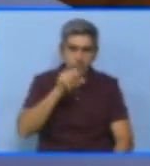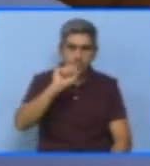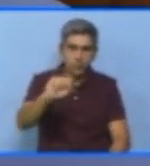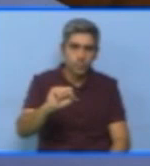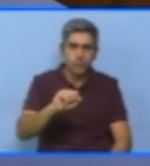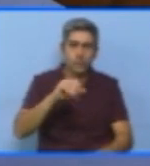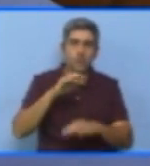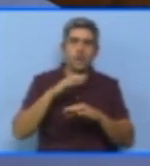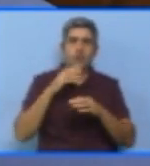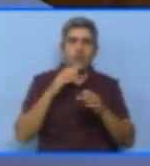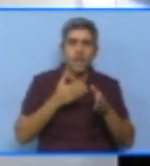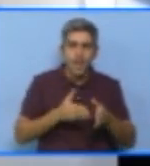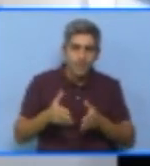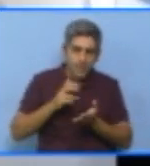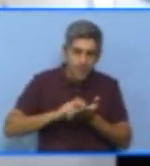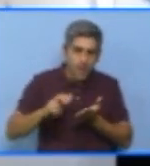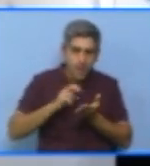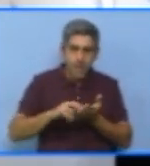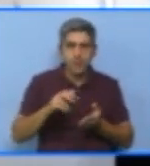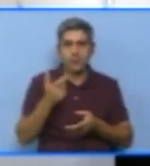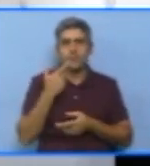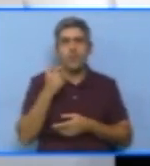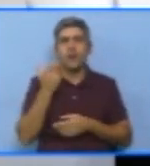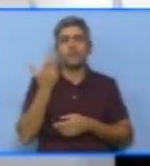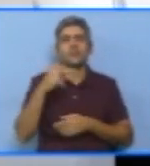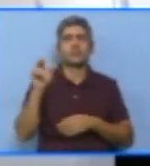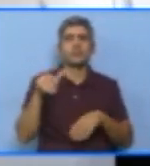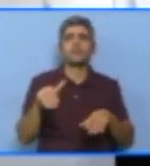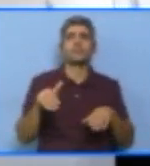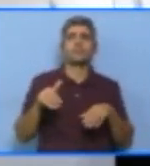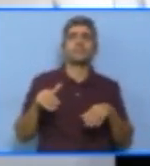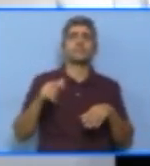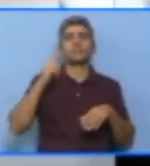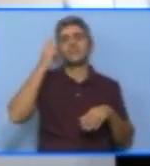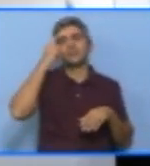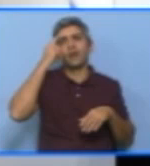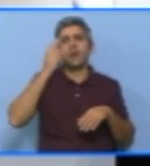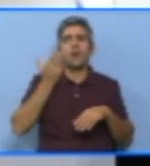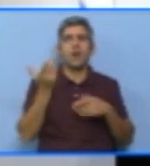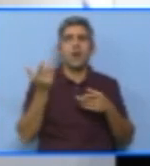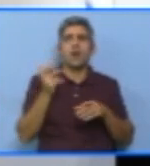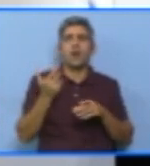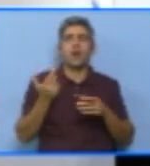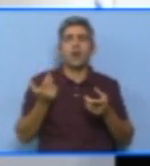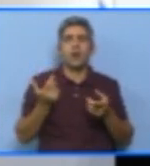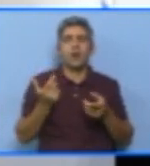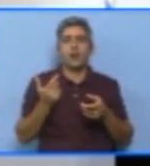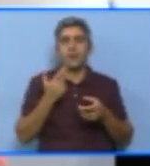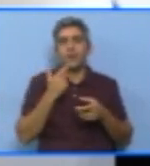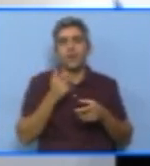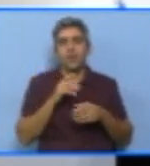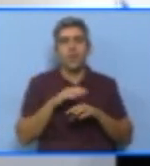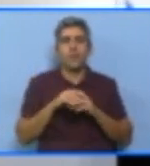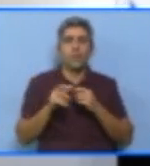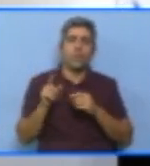tua caminhada. Não podes eternamente pensar que o